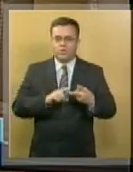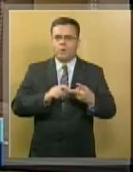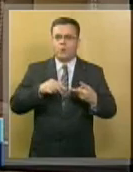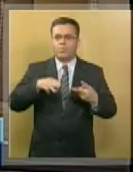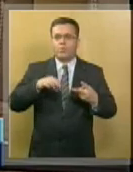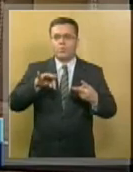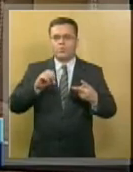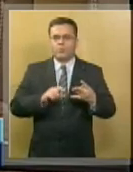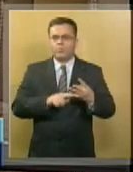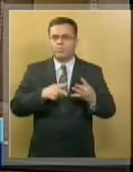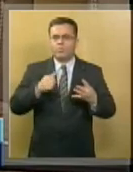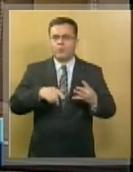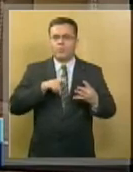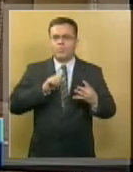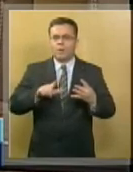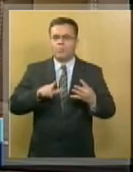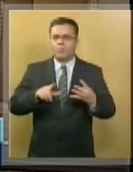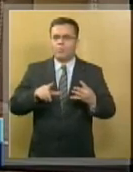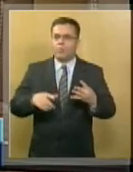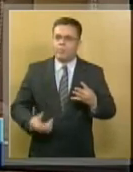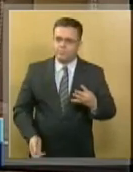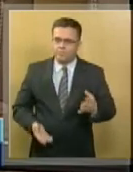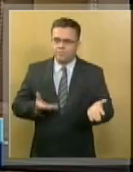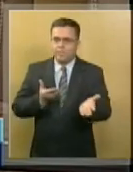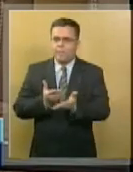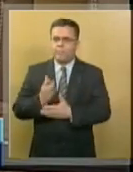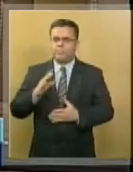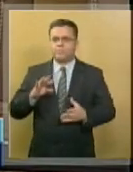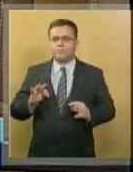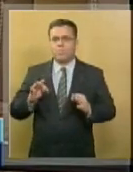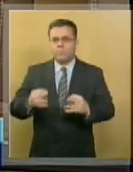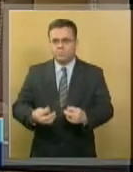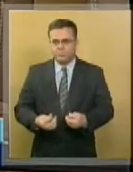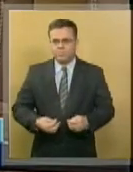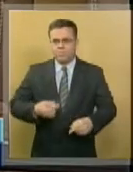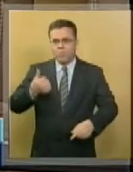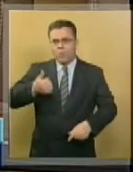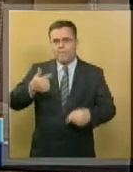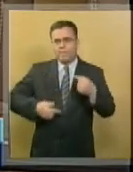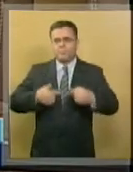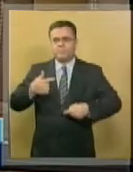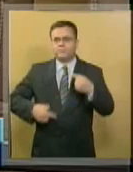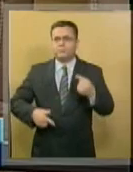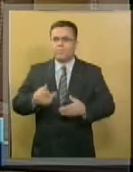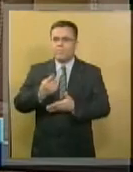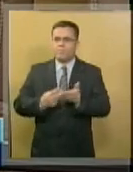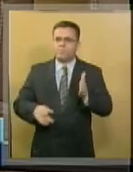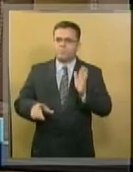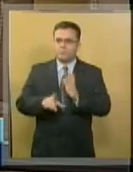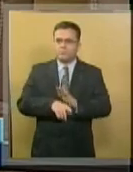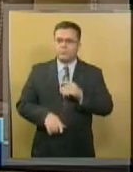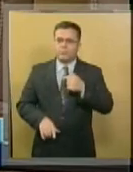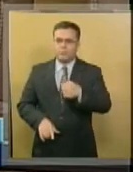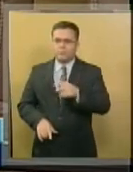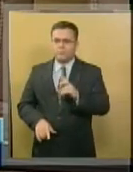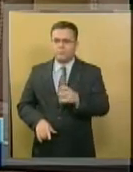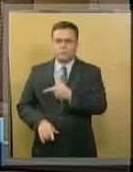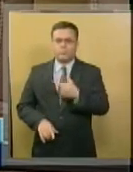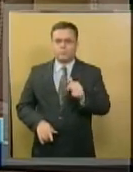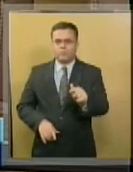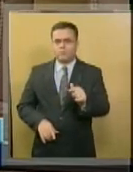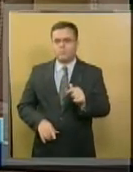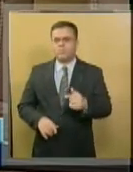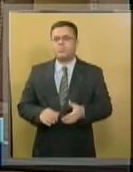Matos e Vanderbal Marinho. E aprovado por unanimidade em primeira discussão o projeto de lei de número 75 de